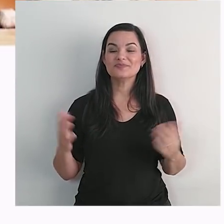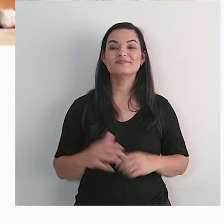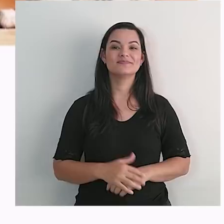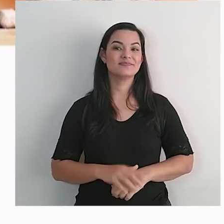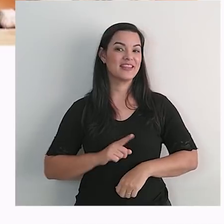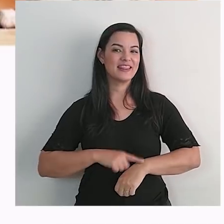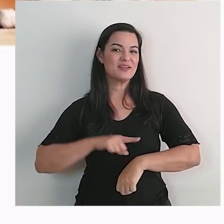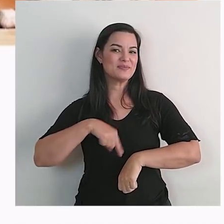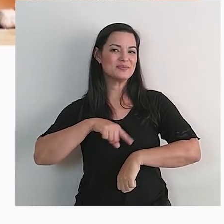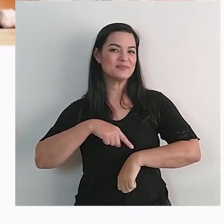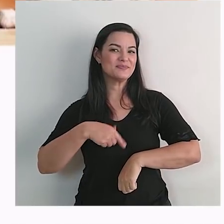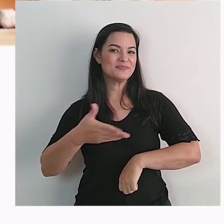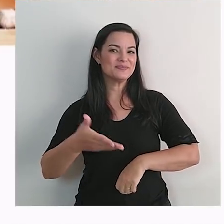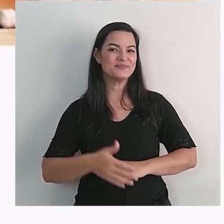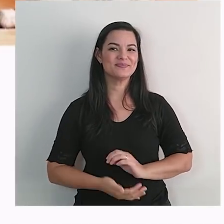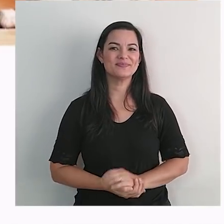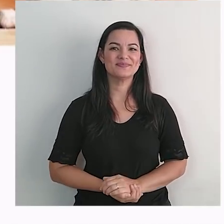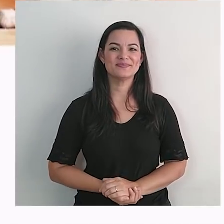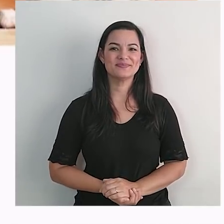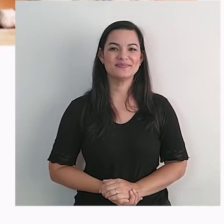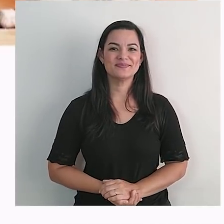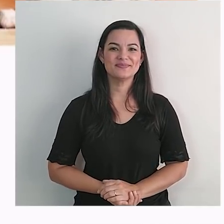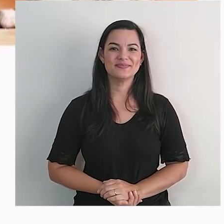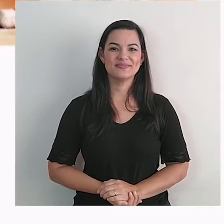gato. Tempo para vocês.